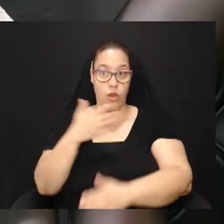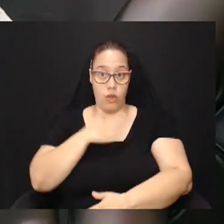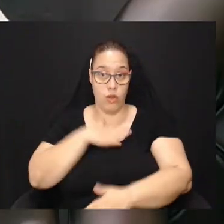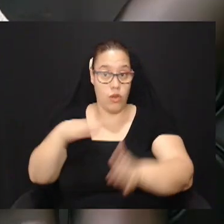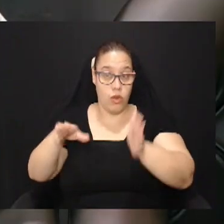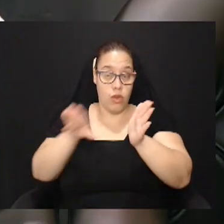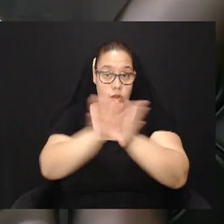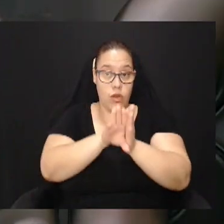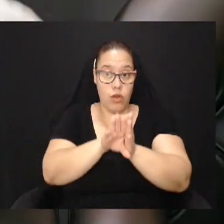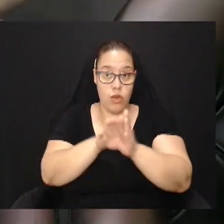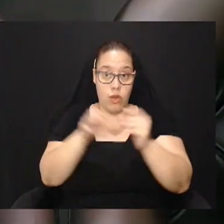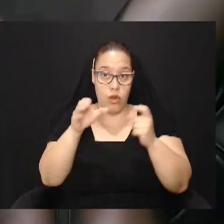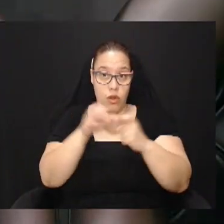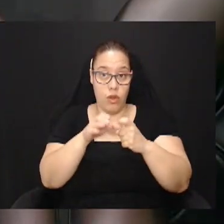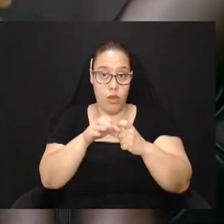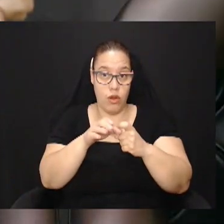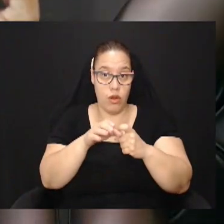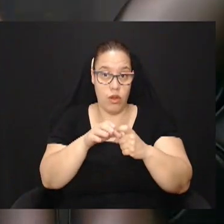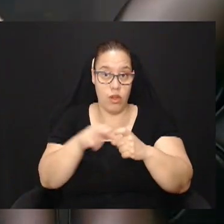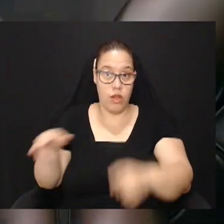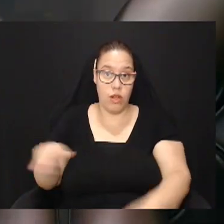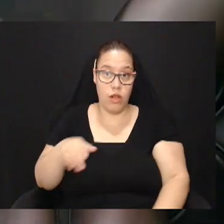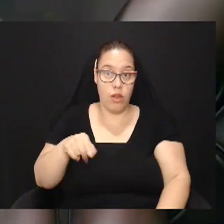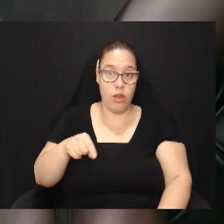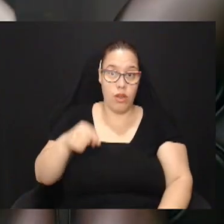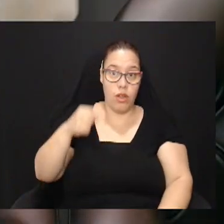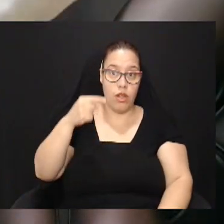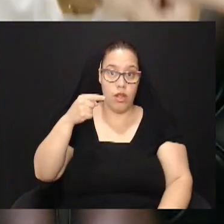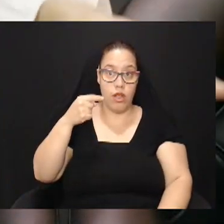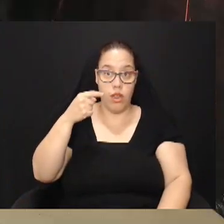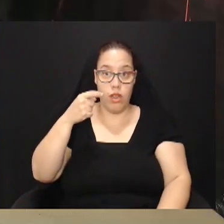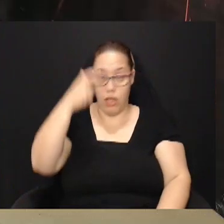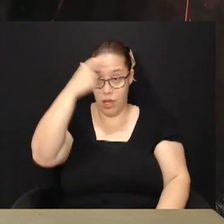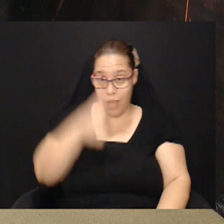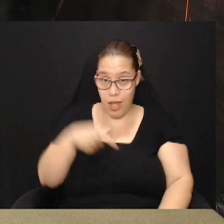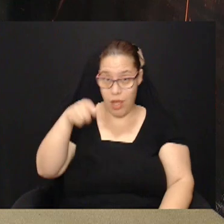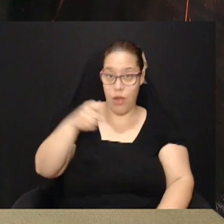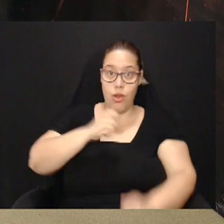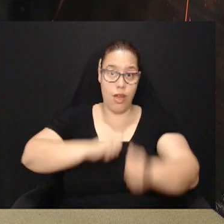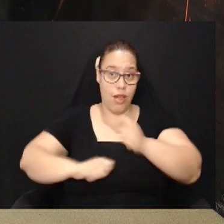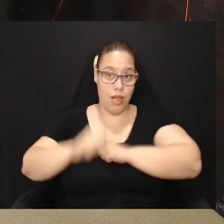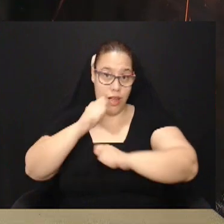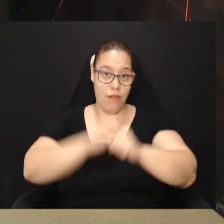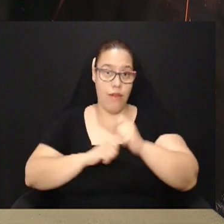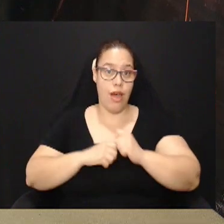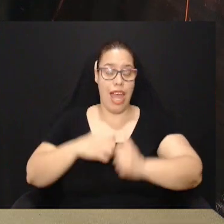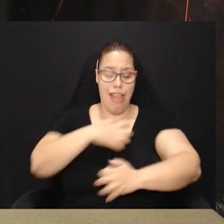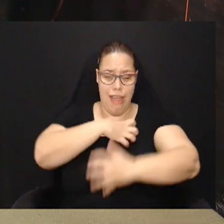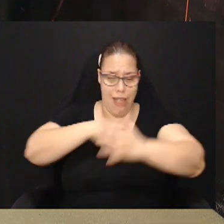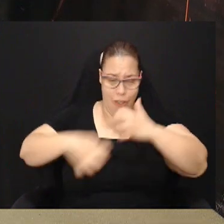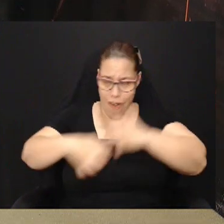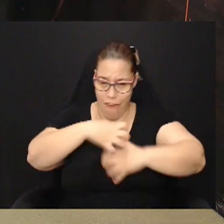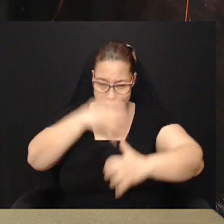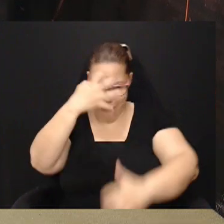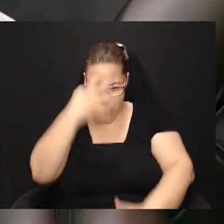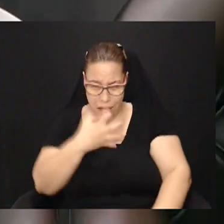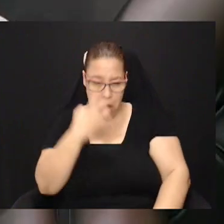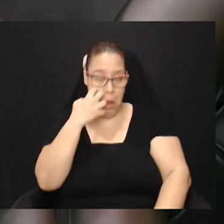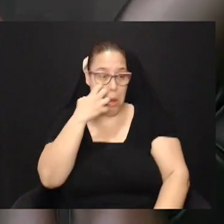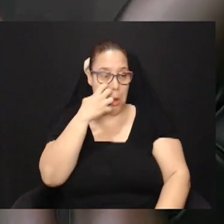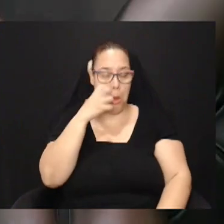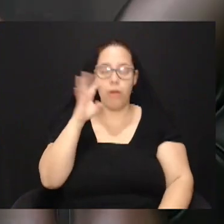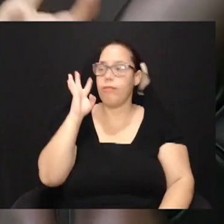consultório espontaneamente falam assim, eu sou ansiedade, Identificação, eu sou raiva. olha isso. Legal, né? legal. Muito